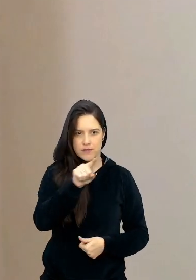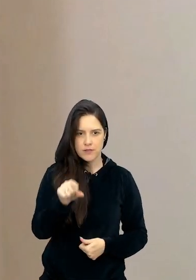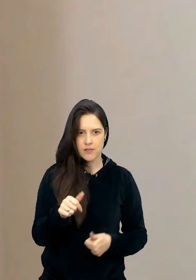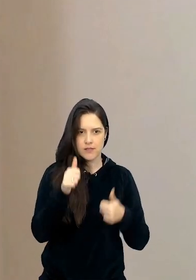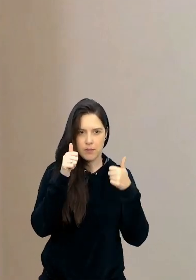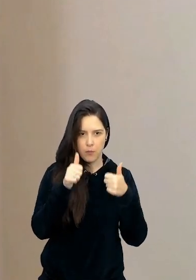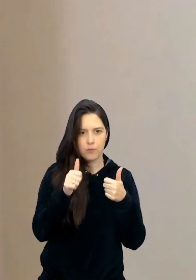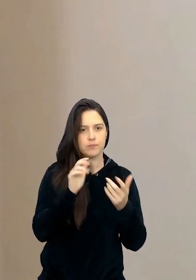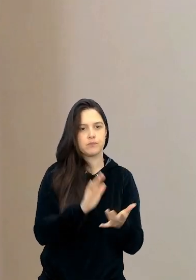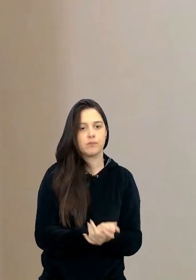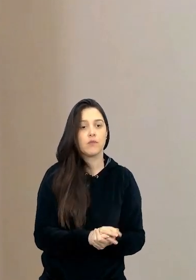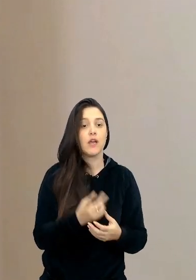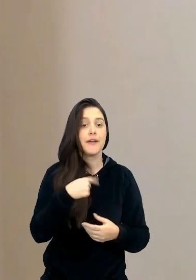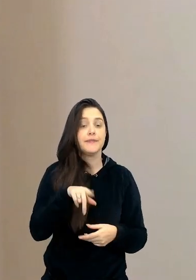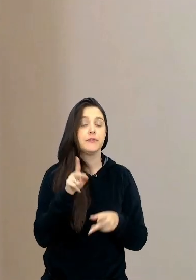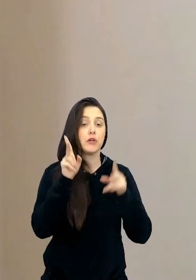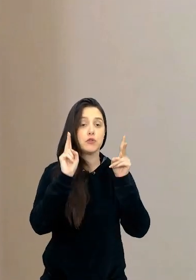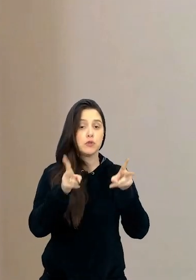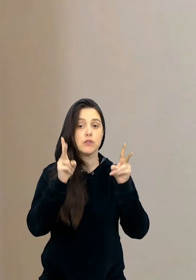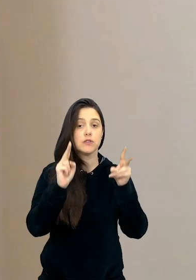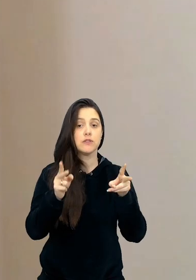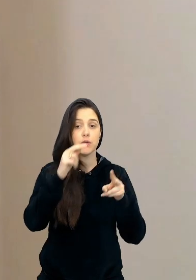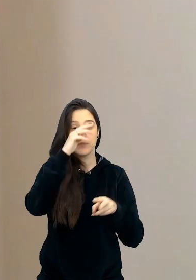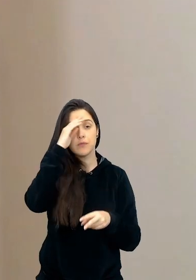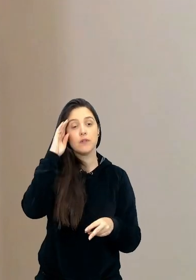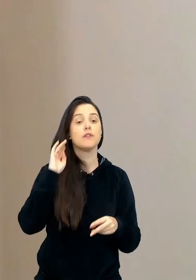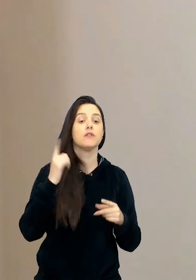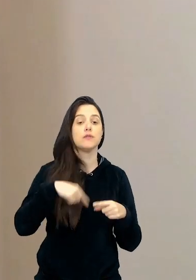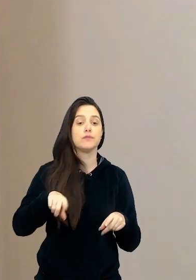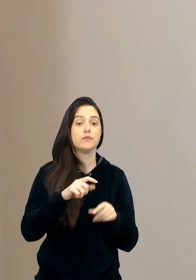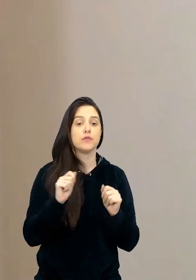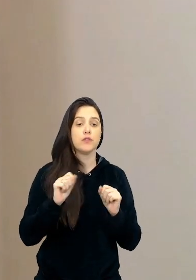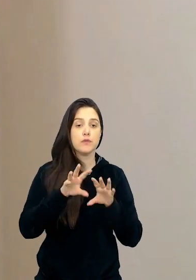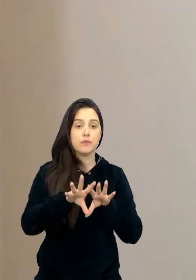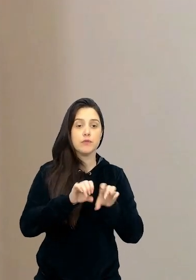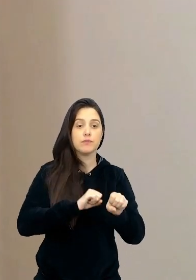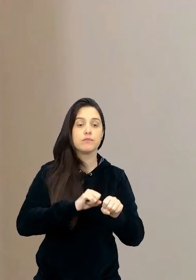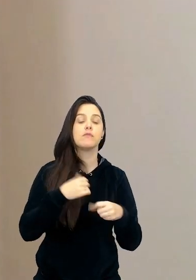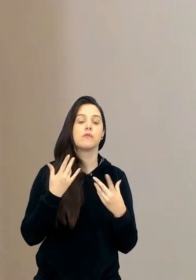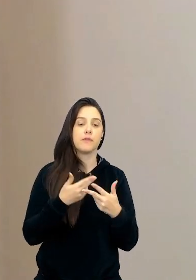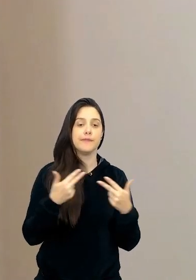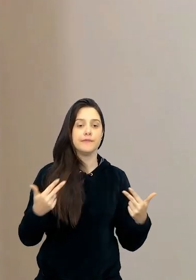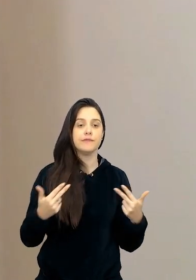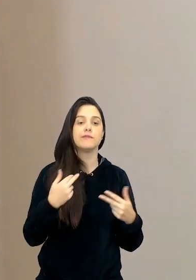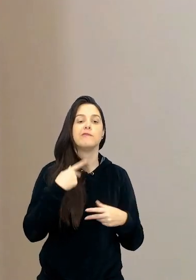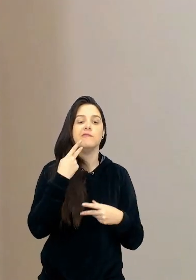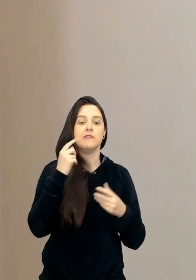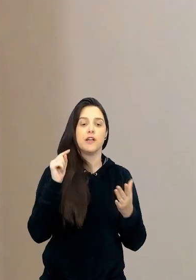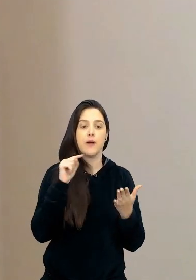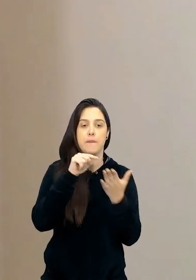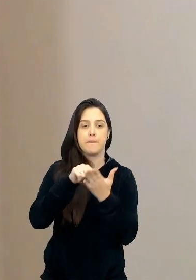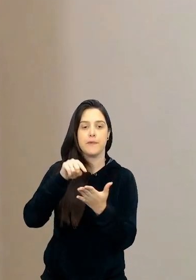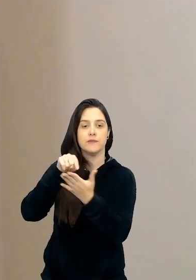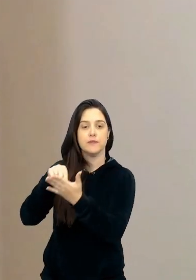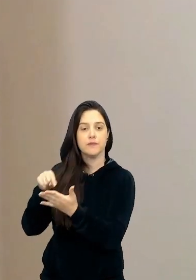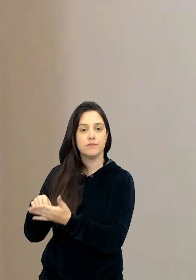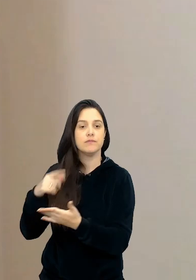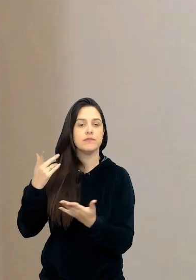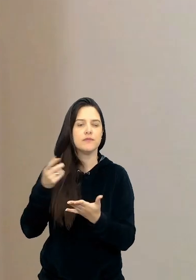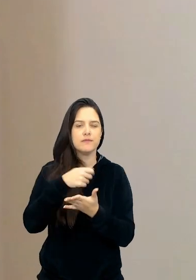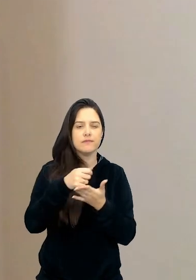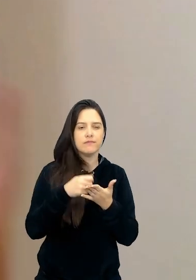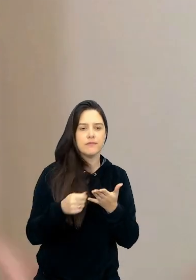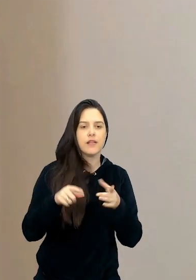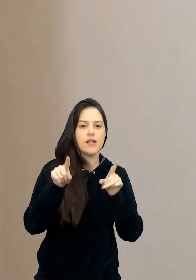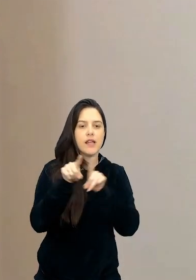Então, dando continuidade aqui na nossa formação do programa de recuperação, né? Hoje a gente vai abordar a SA6